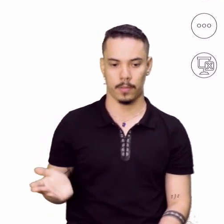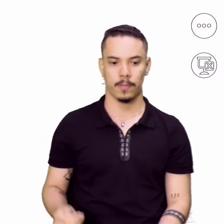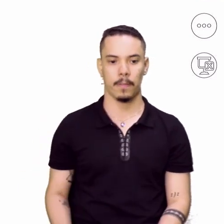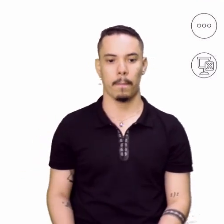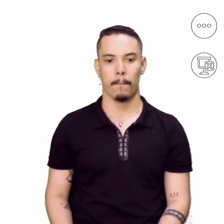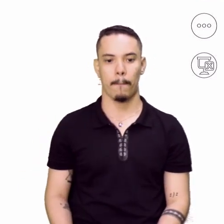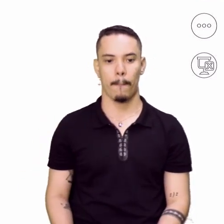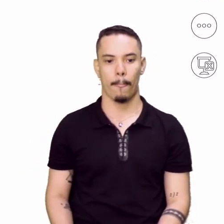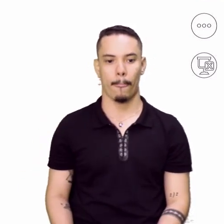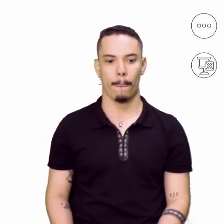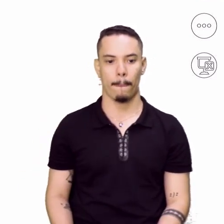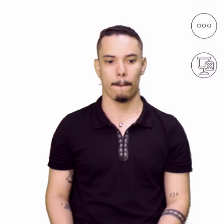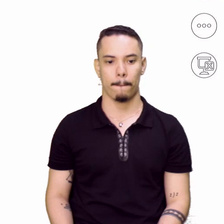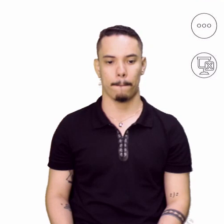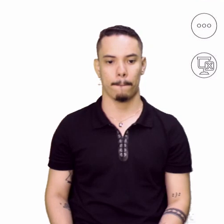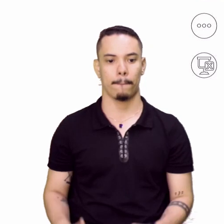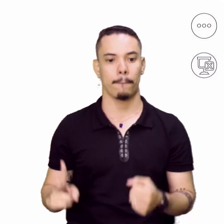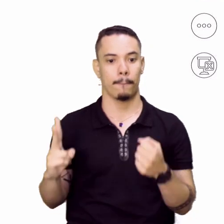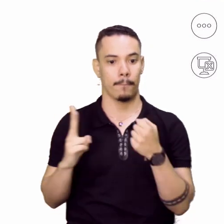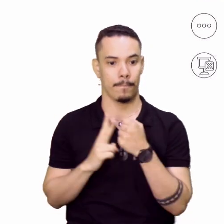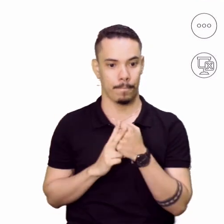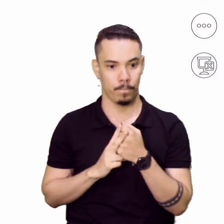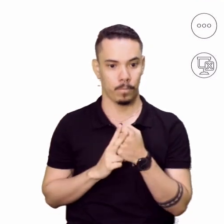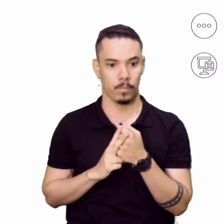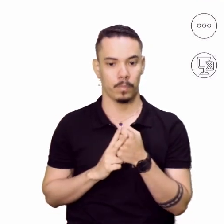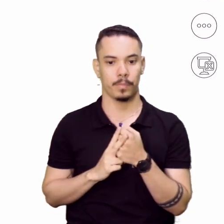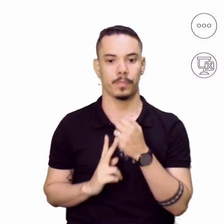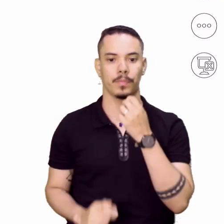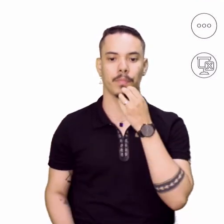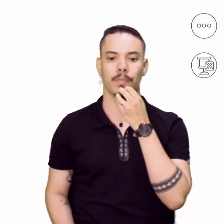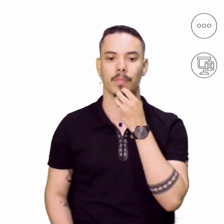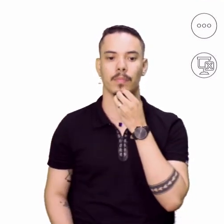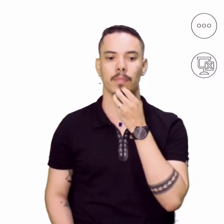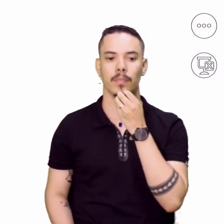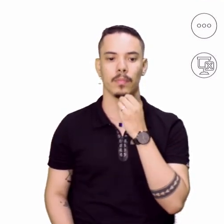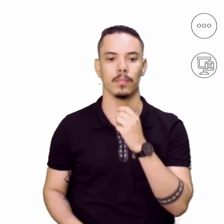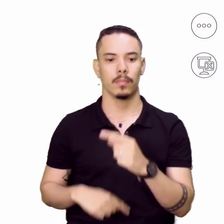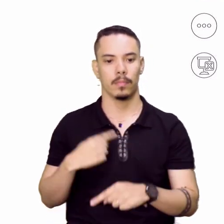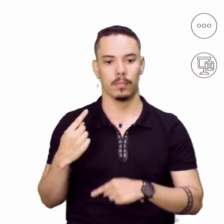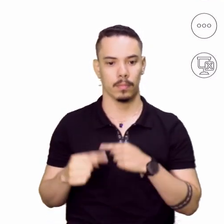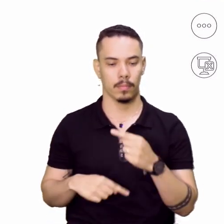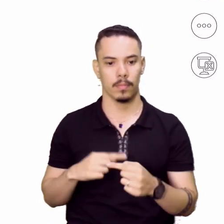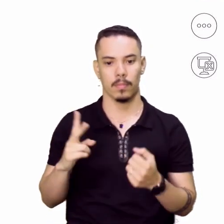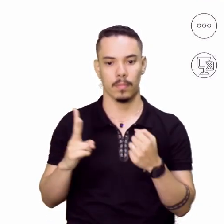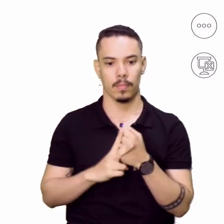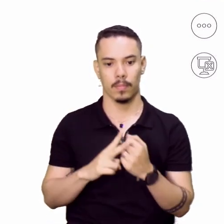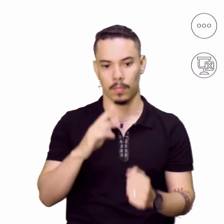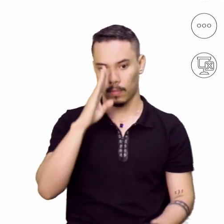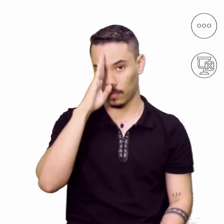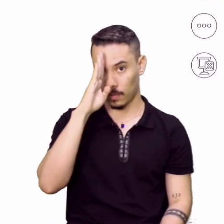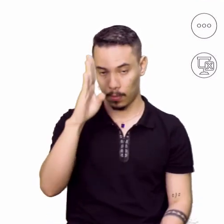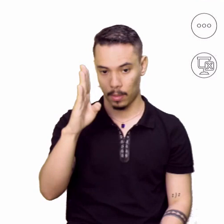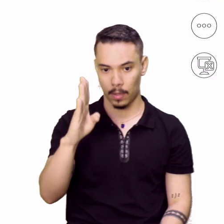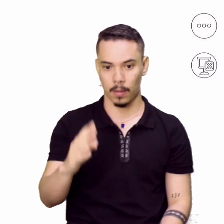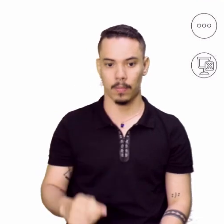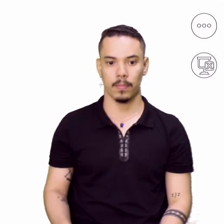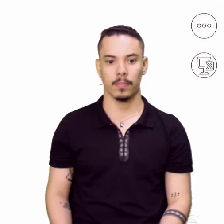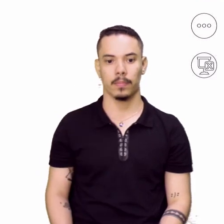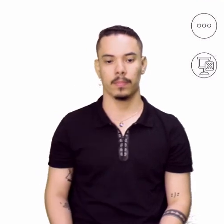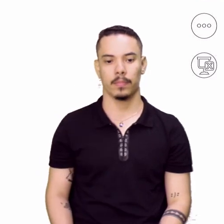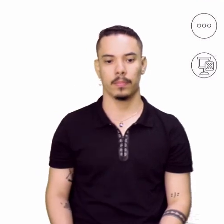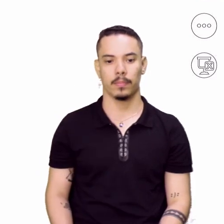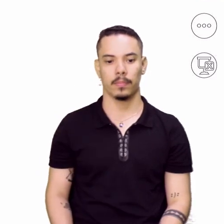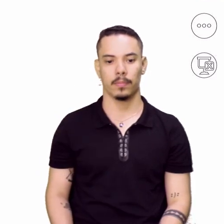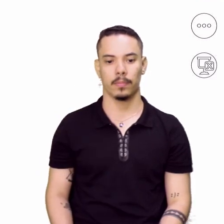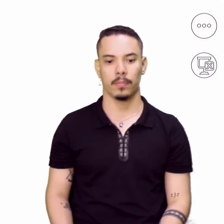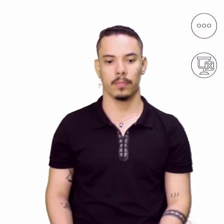sujeito verbo Will logo depois o sujeito logo depois o verbo principal temos aqui o go o have